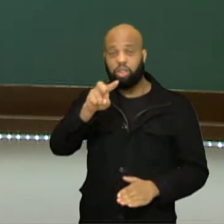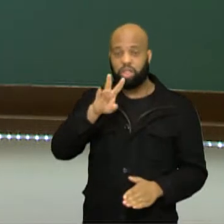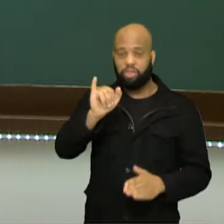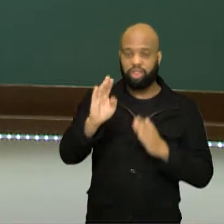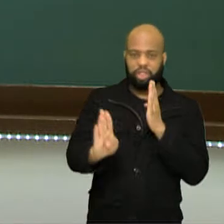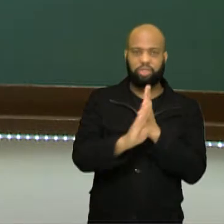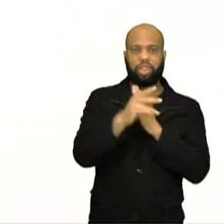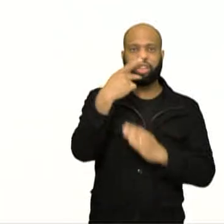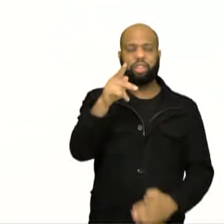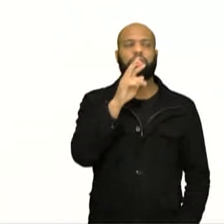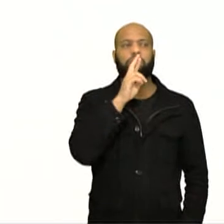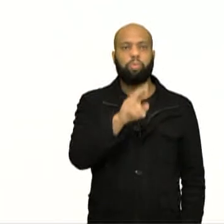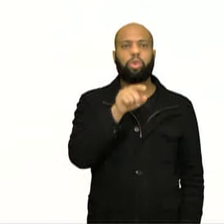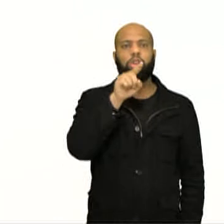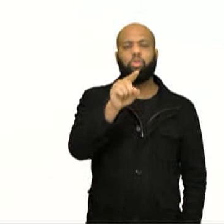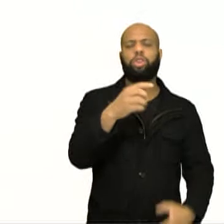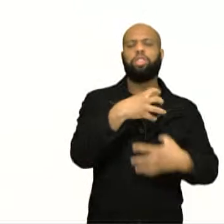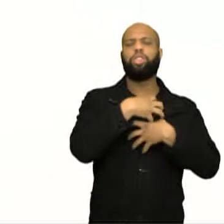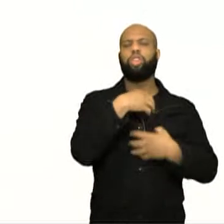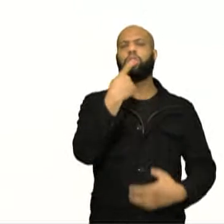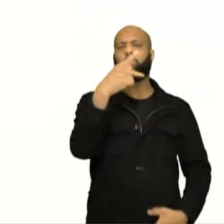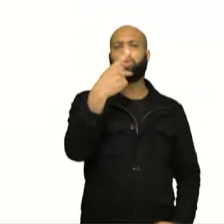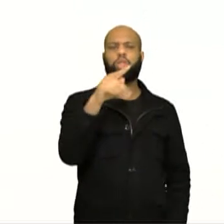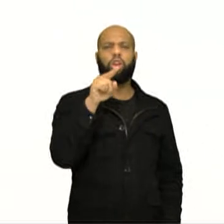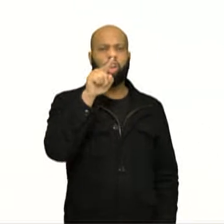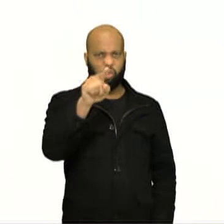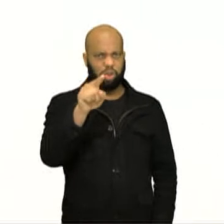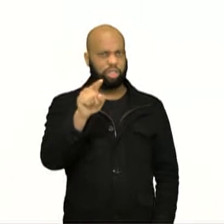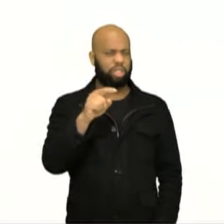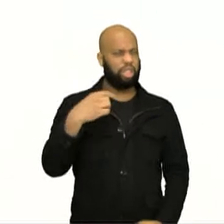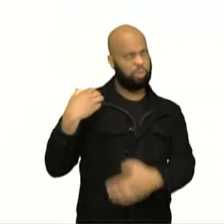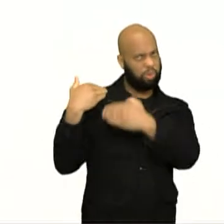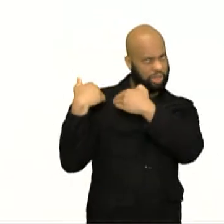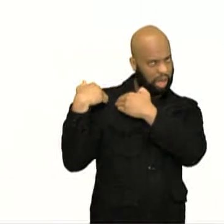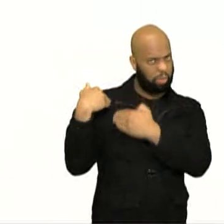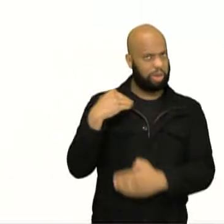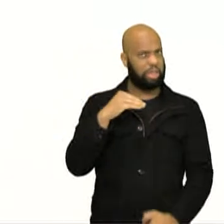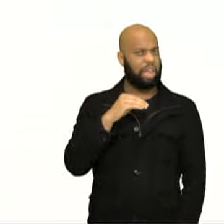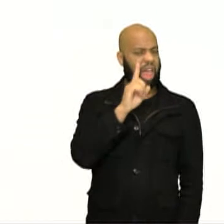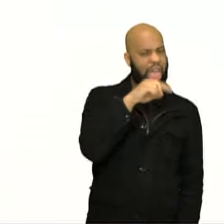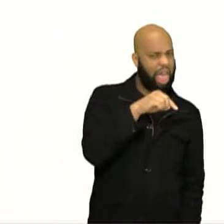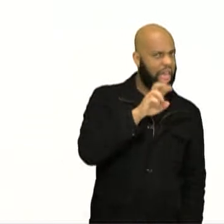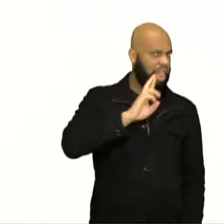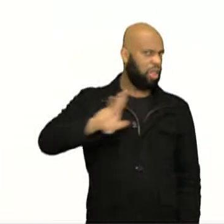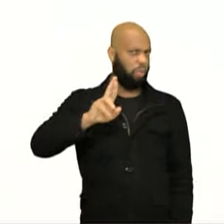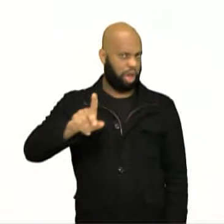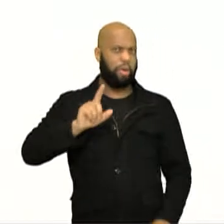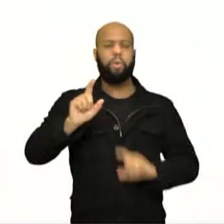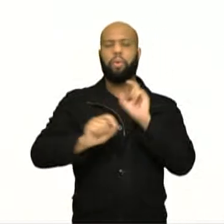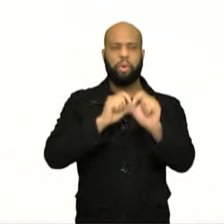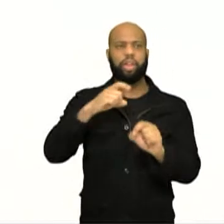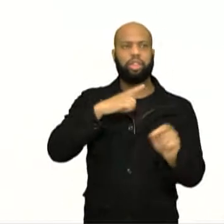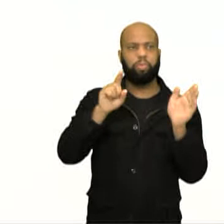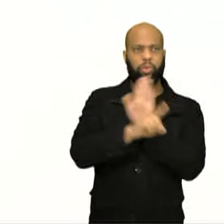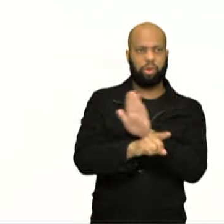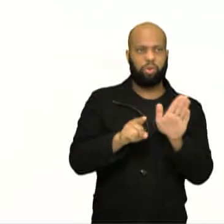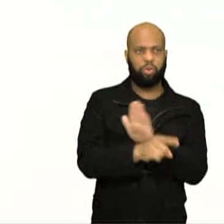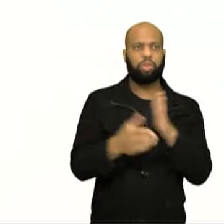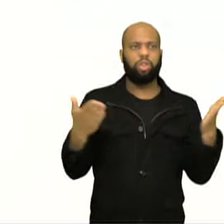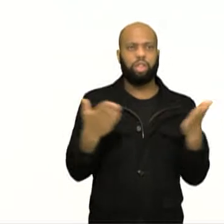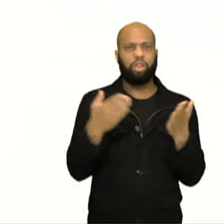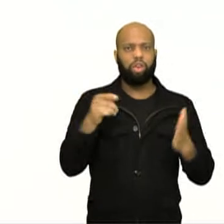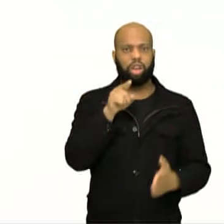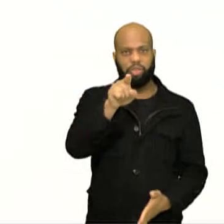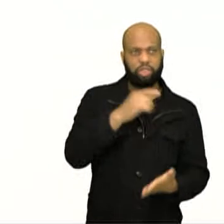respostas se você é ou não uma pessoa responsável. Temos um teste aí bem bacana para vocês começarem